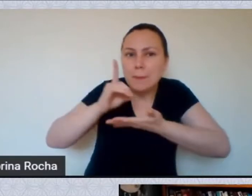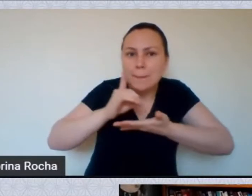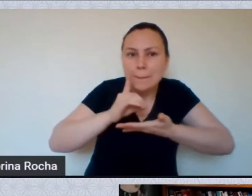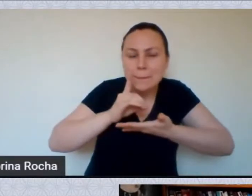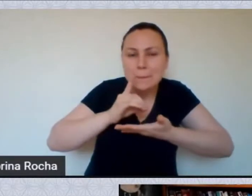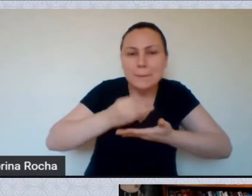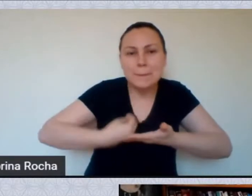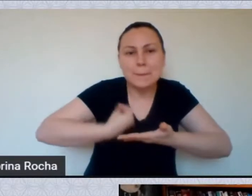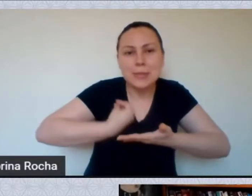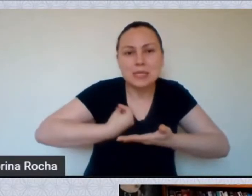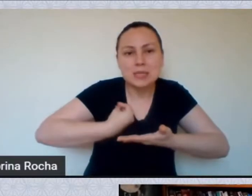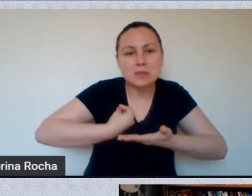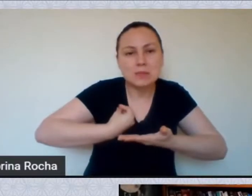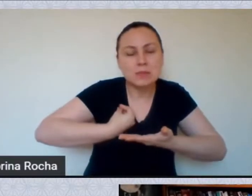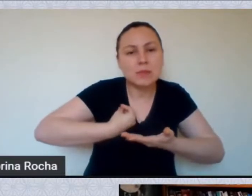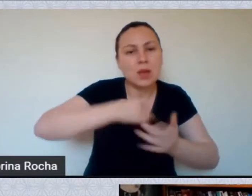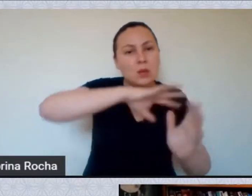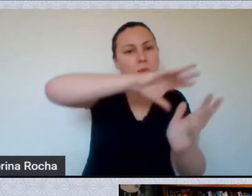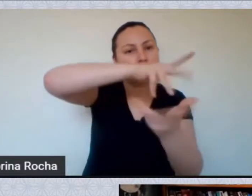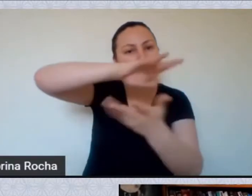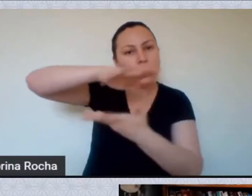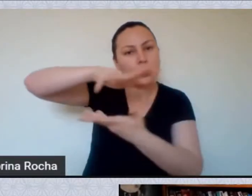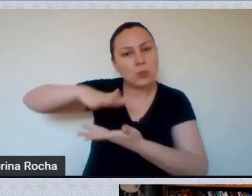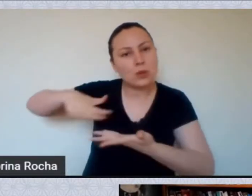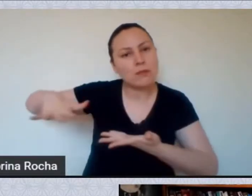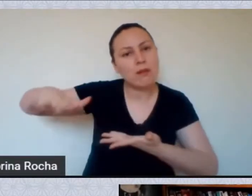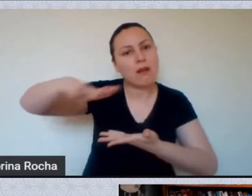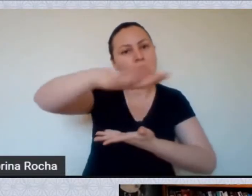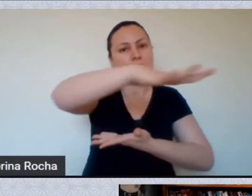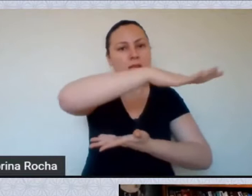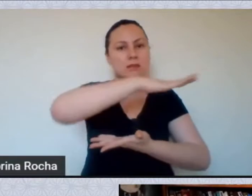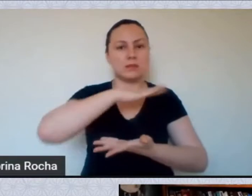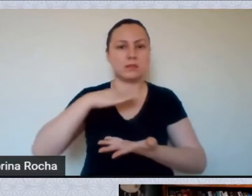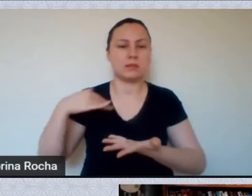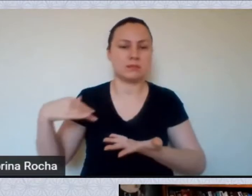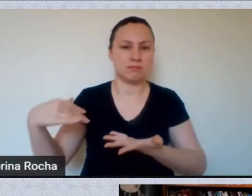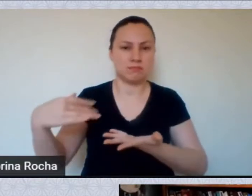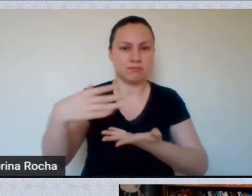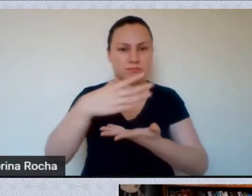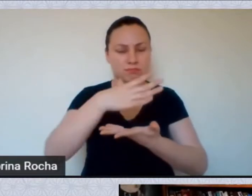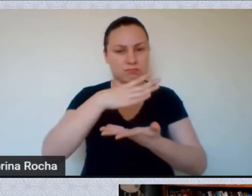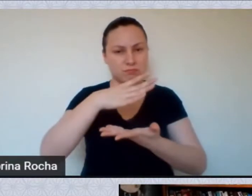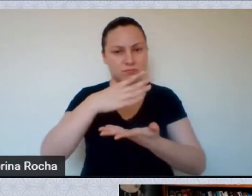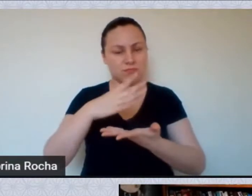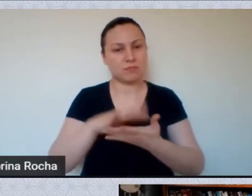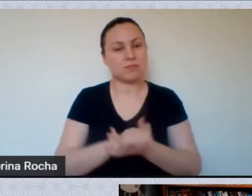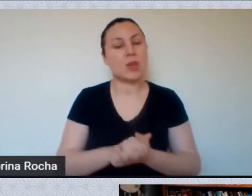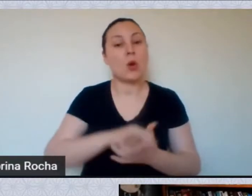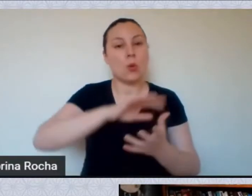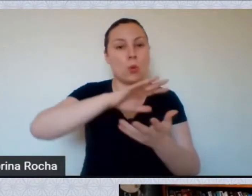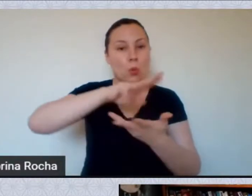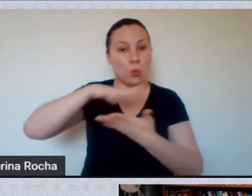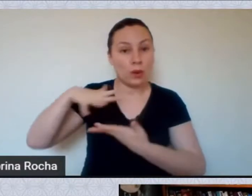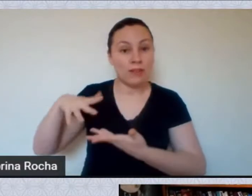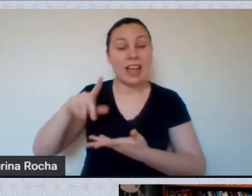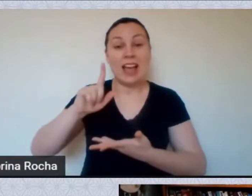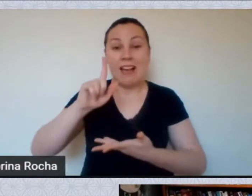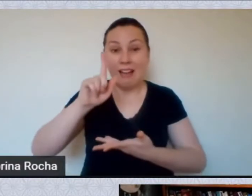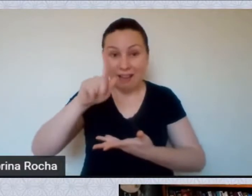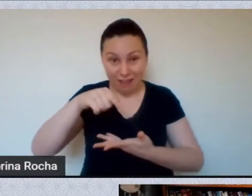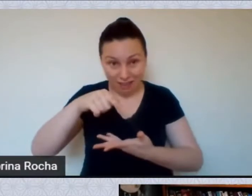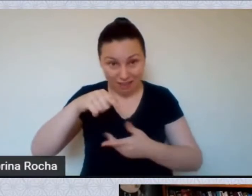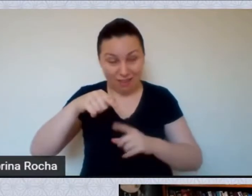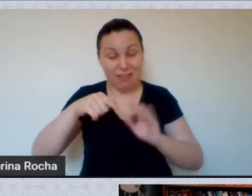podia tirar Deus do mecanismo que fazia com que o universo funcionava. Na verdade, o universo era uma manifestação